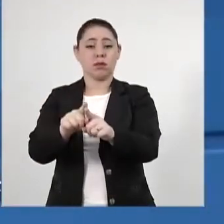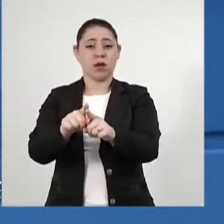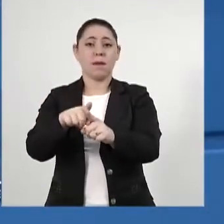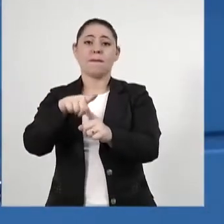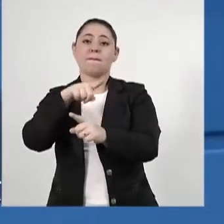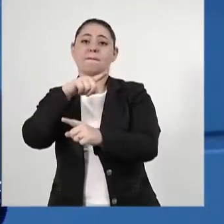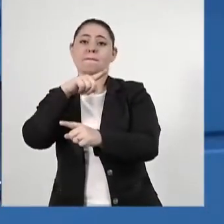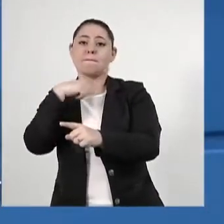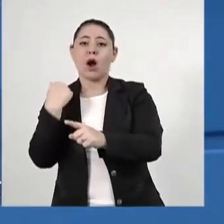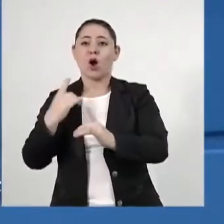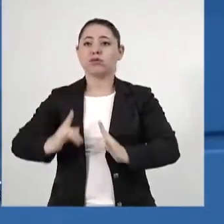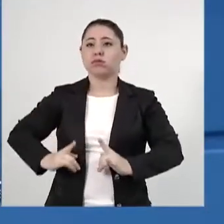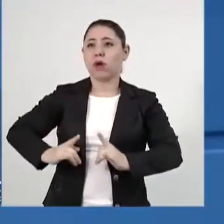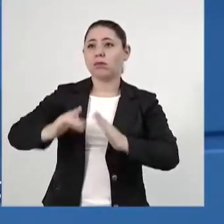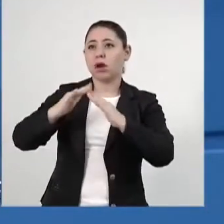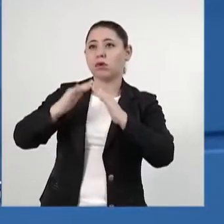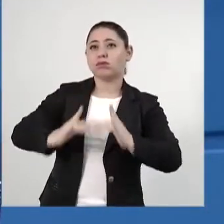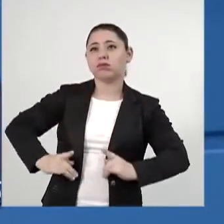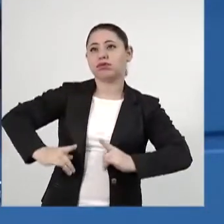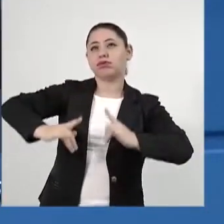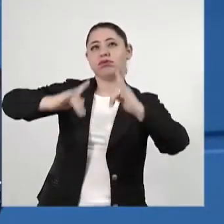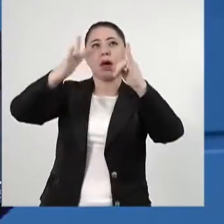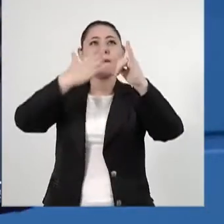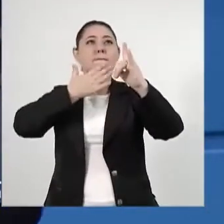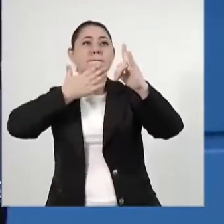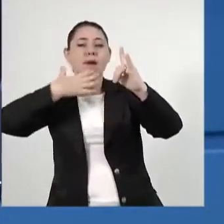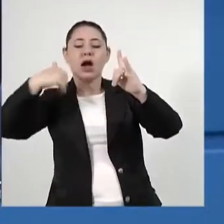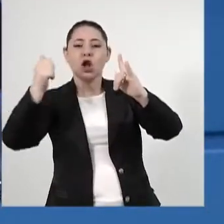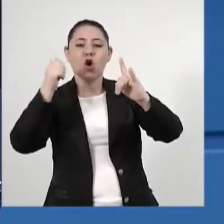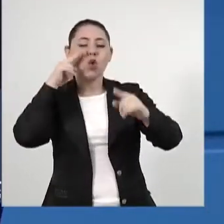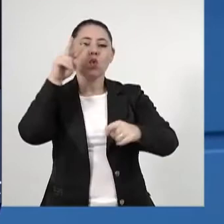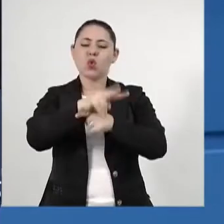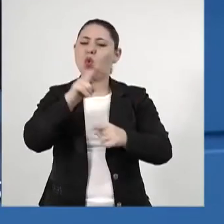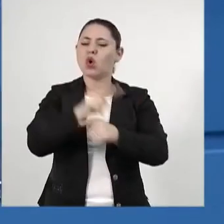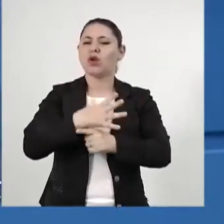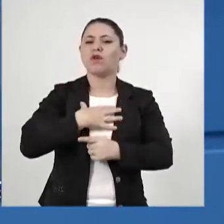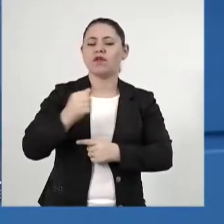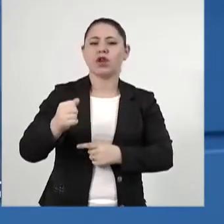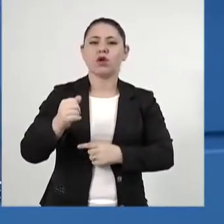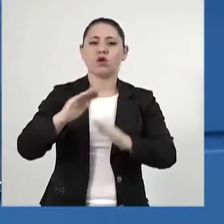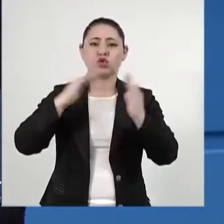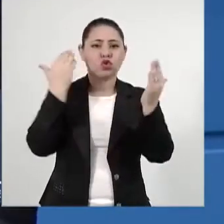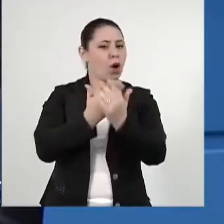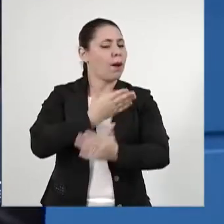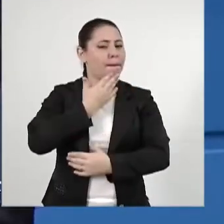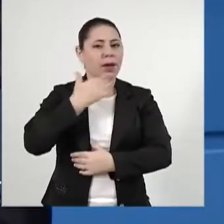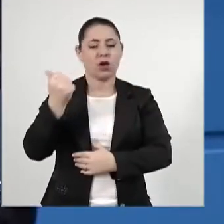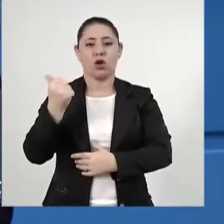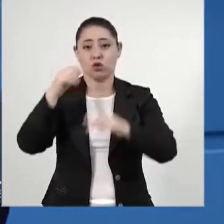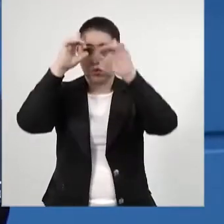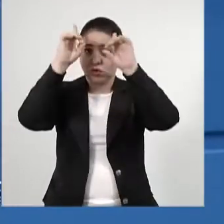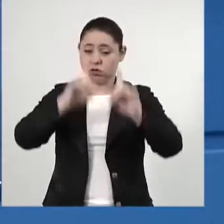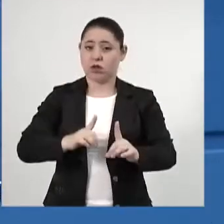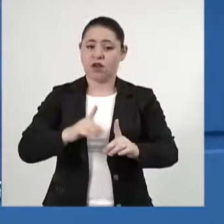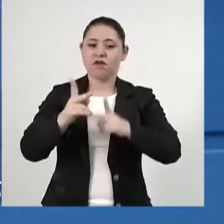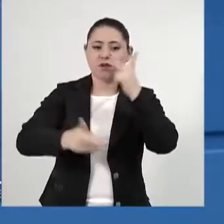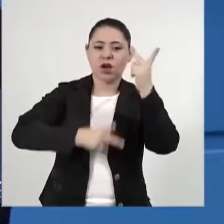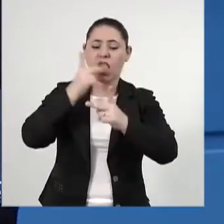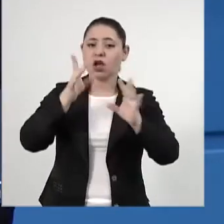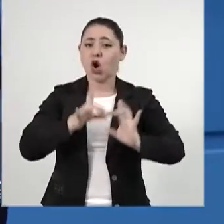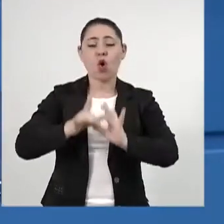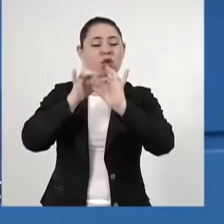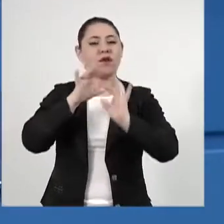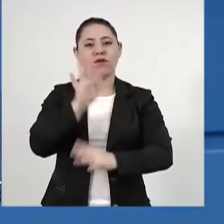nos melhores apartamentos, nos melhores edifícios, criam seus filhos nas melhores escolas, com dignidade. Dizer que a